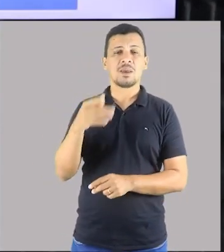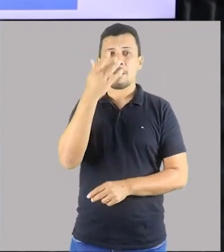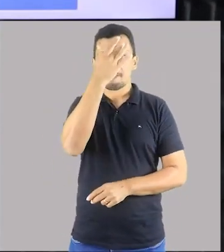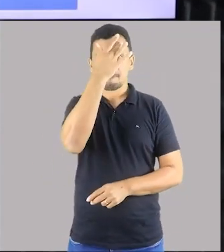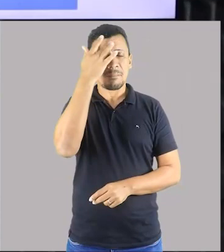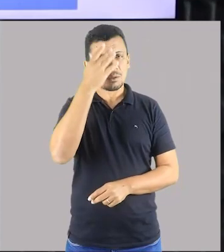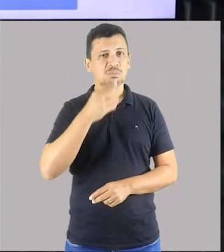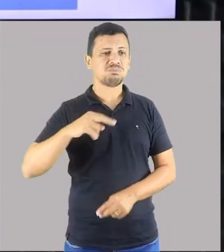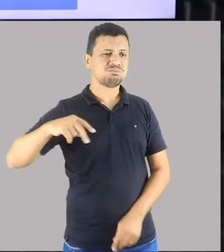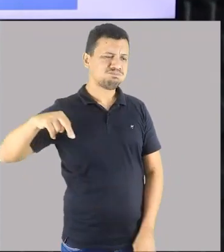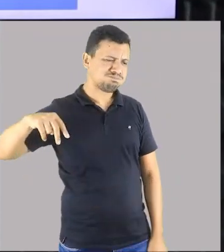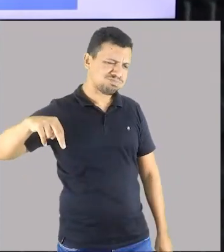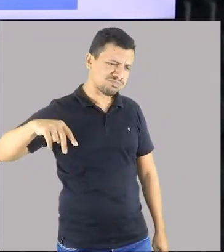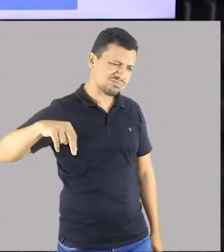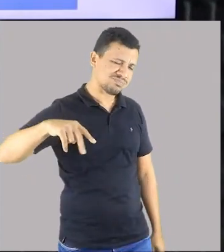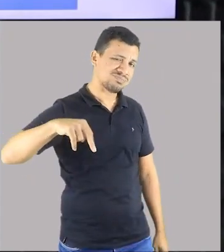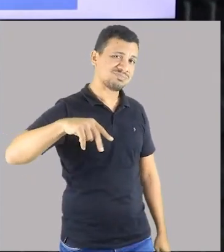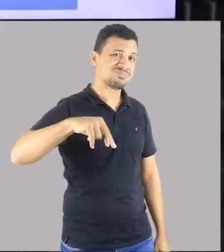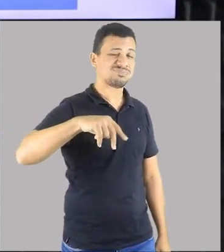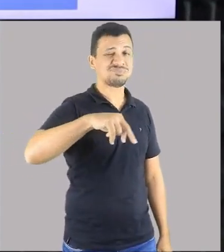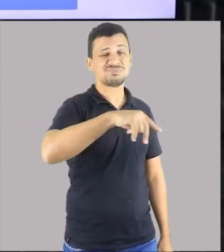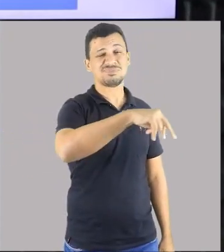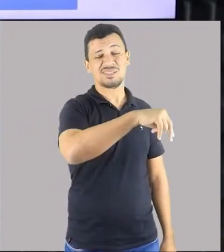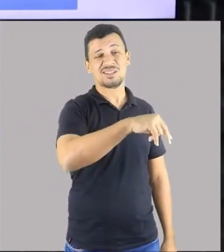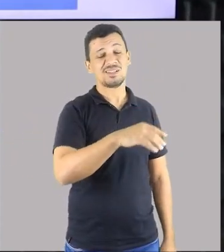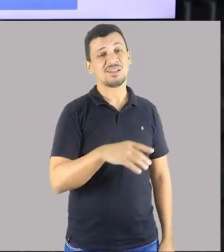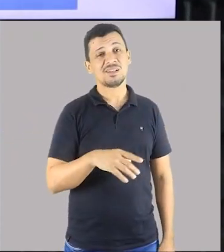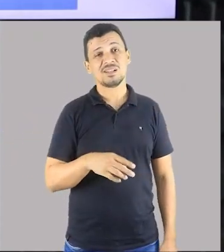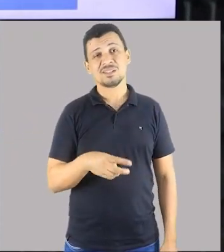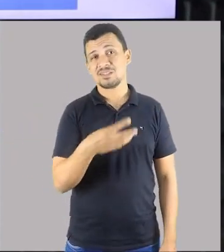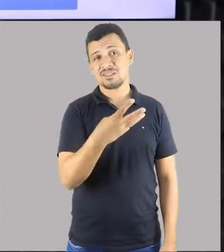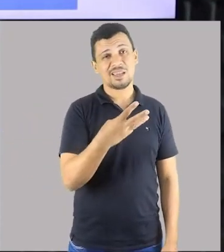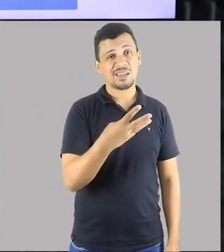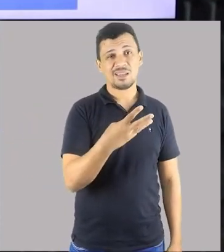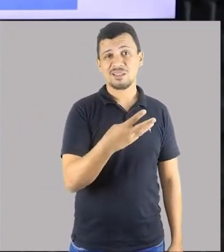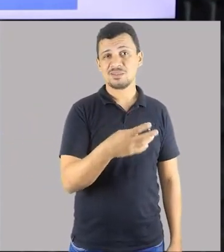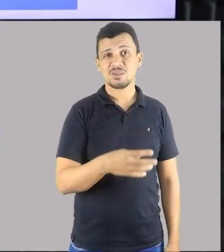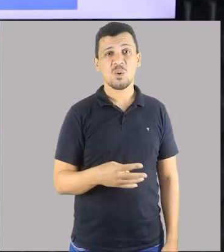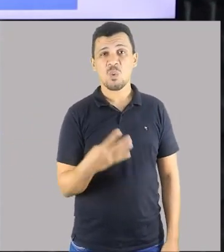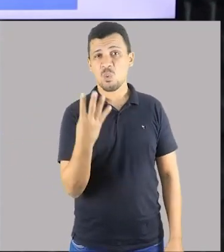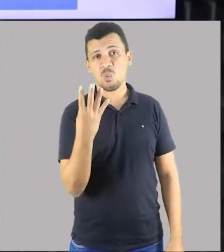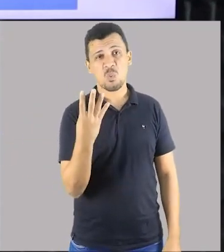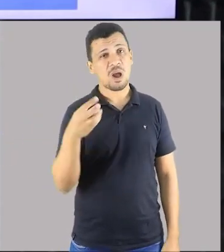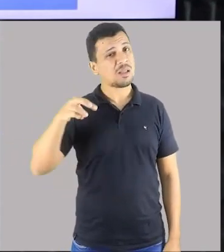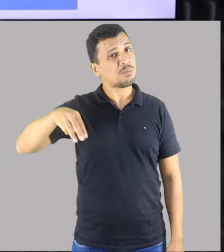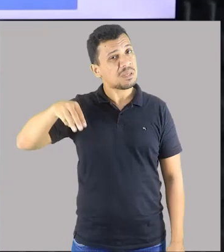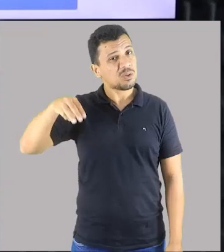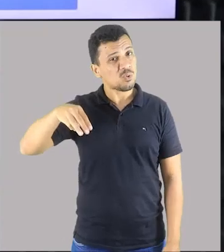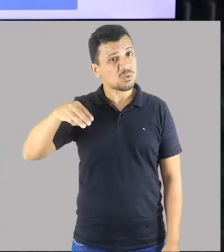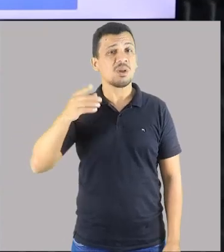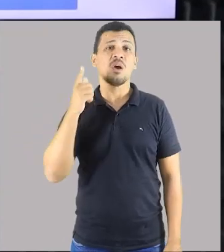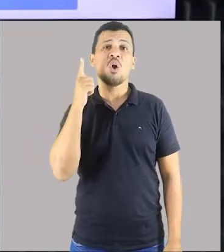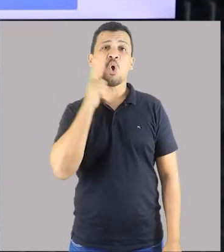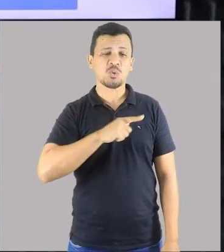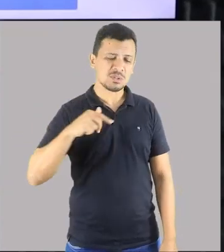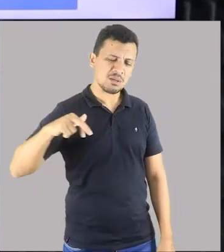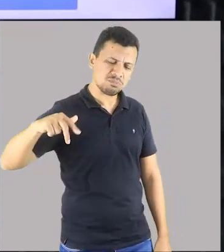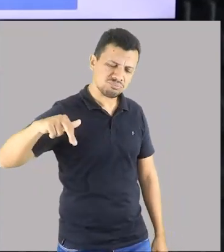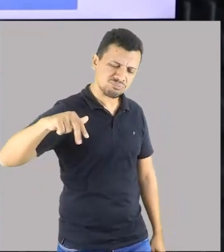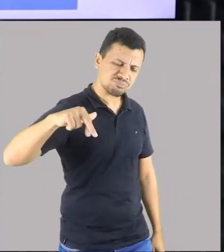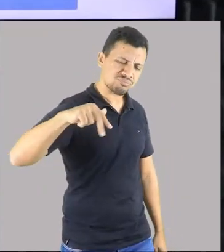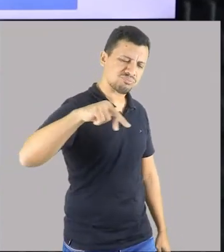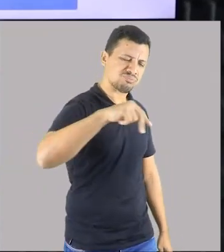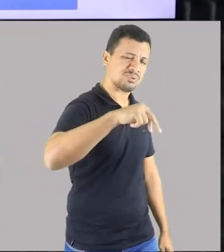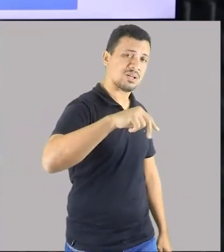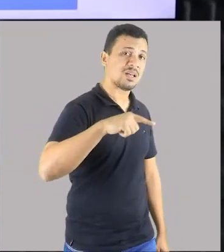indivíduo correndo até por volta aí de 3, 4 minutos. Ele consegue se movimentar tendo o carboidrato